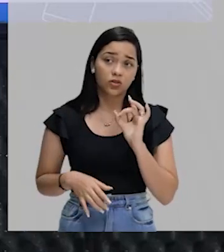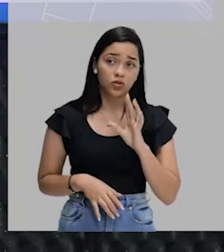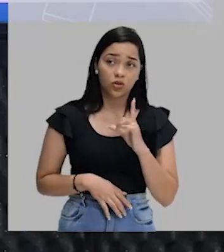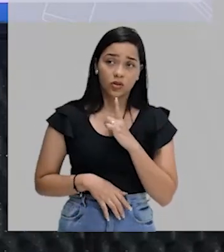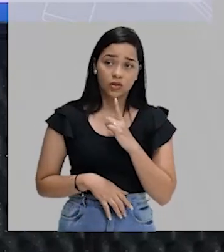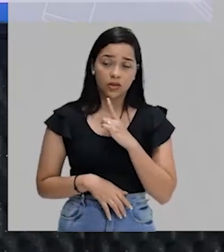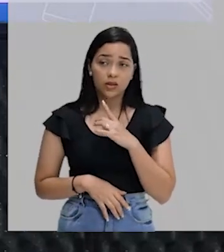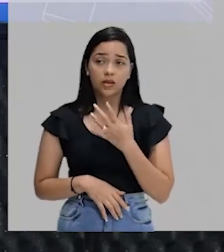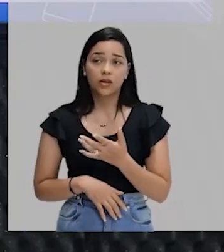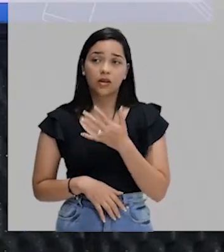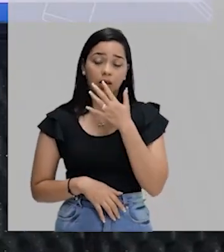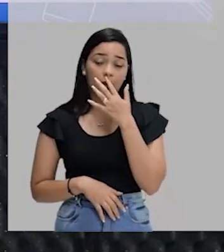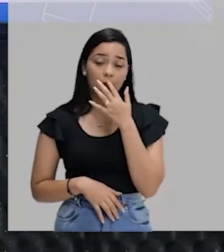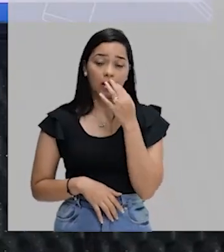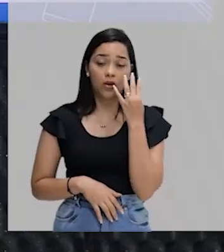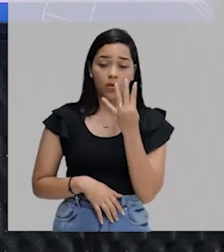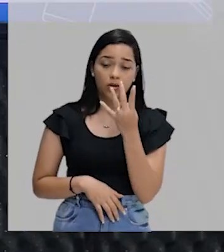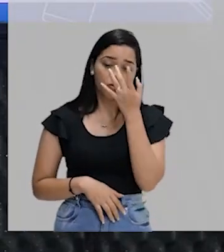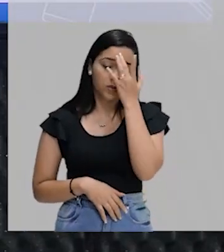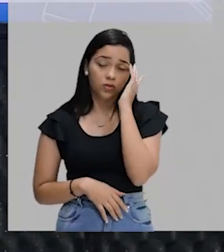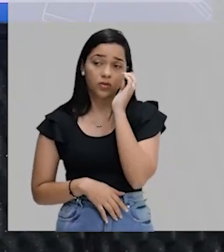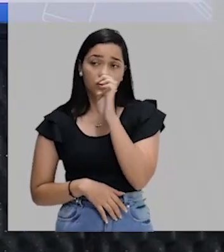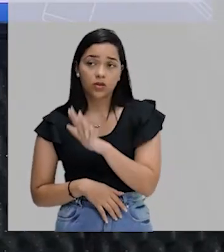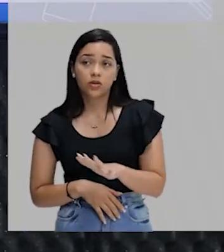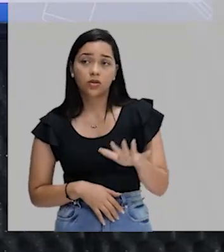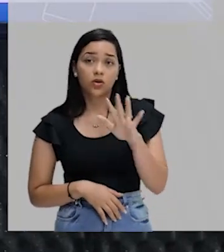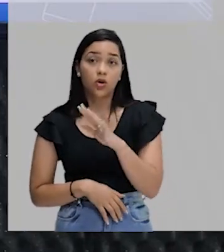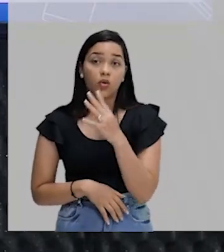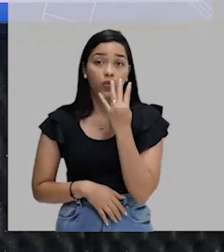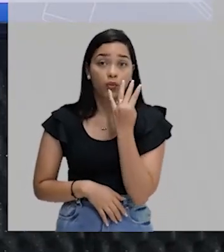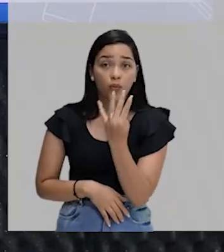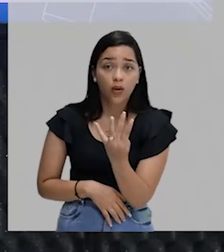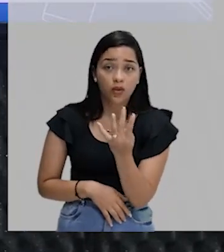apenas quatro europeus